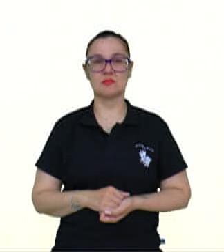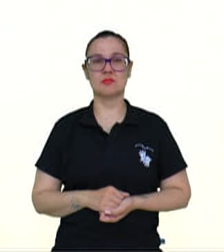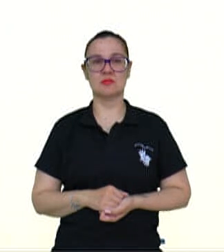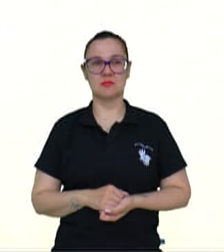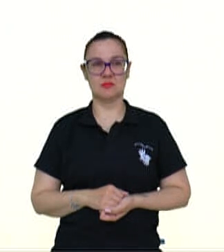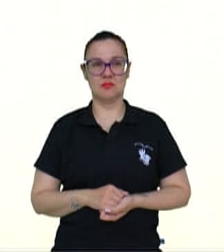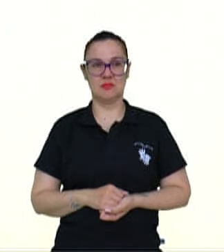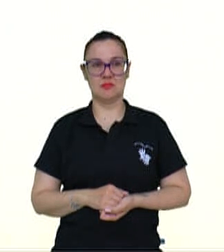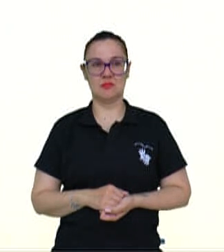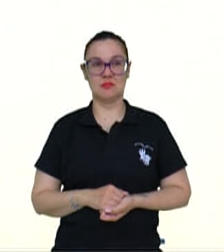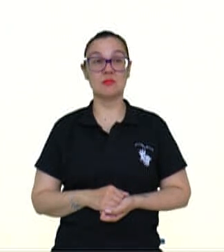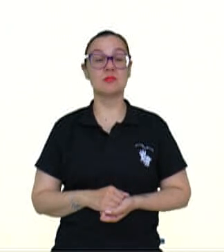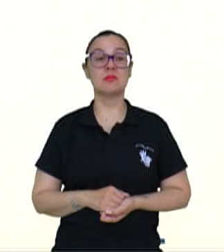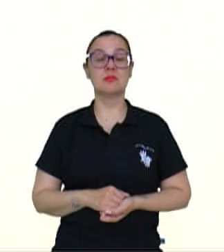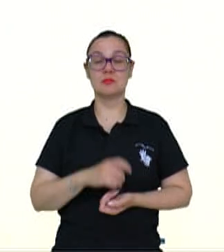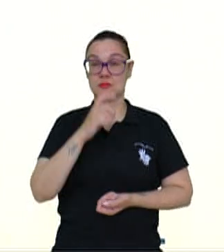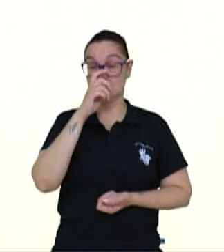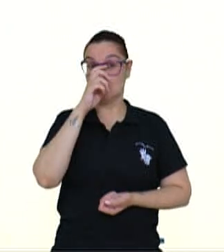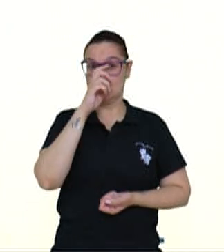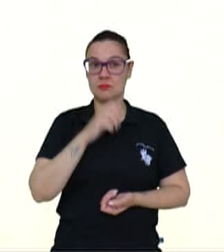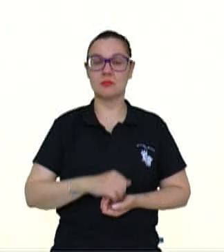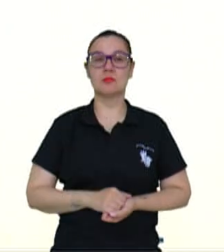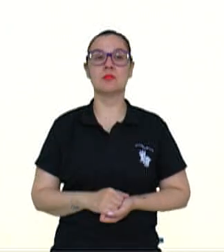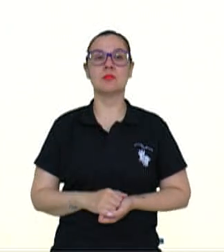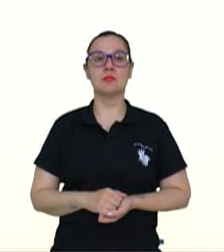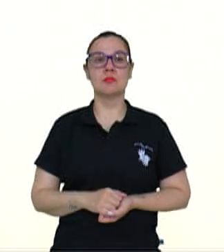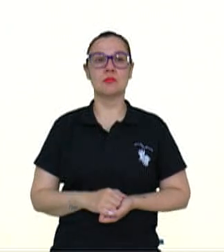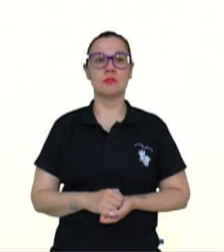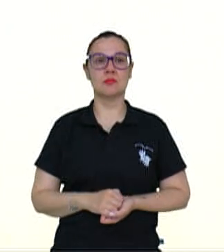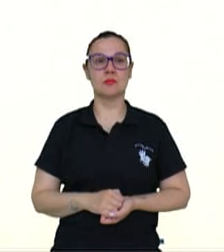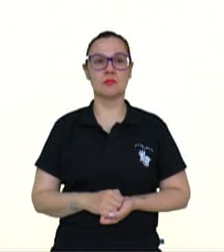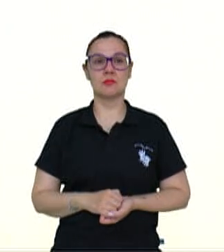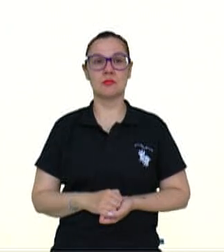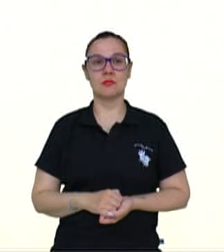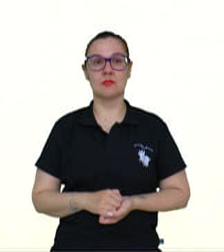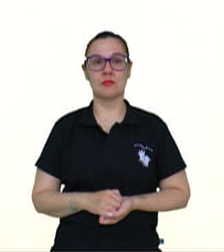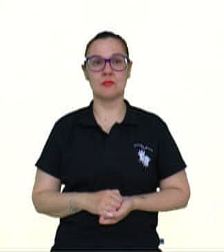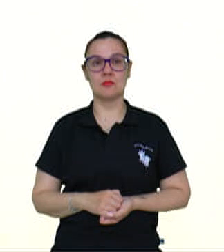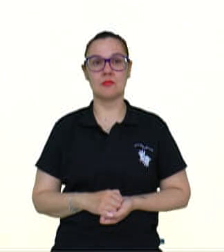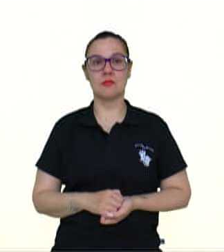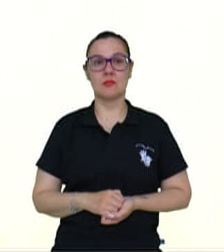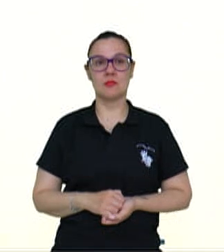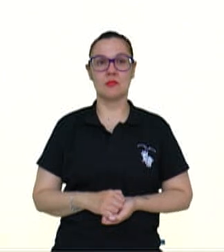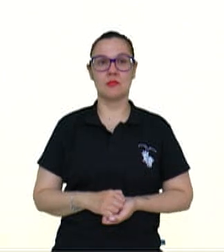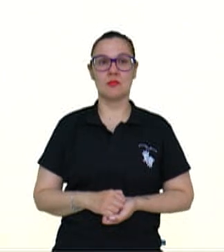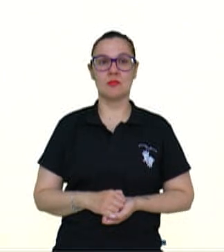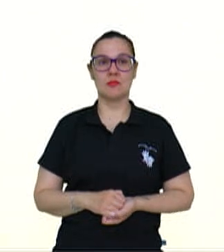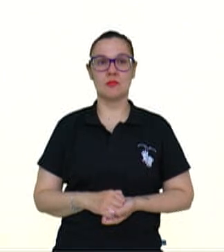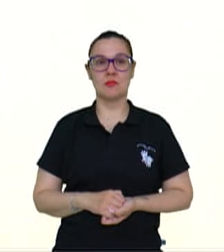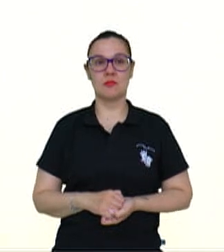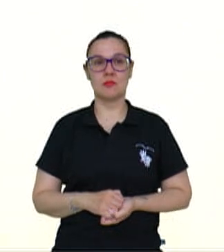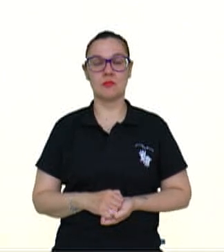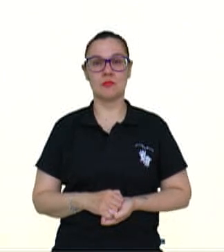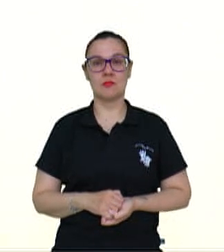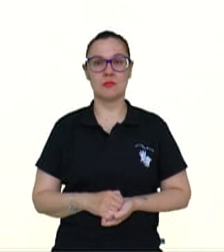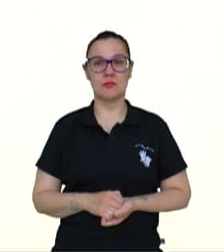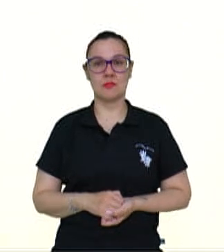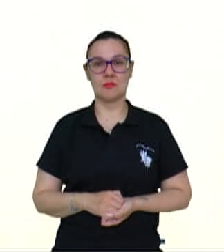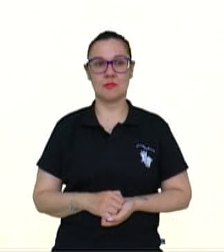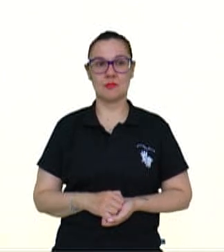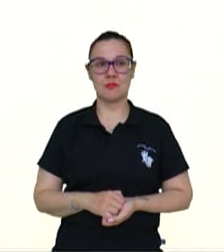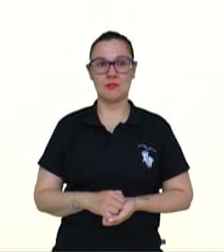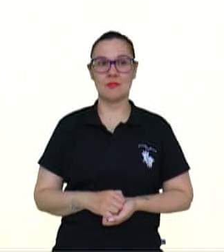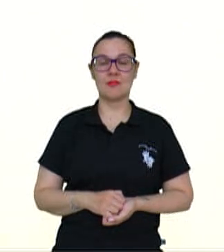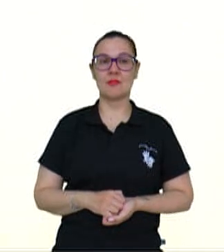Ah, um Felipe? Não, não é de yo. Se chama Jojo, entendés? Jojo. E